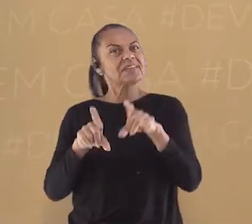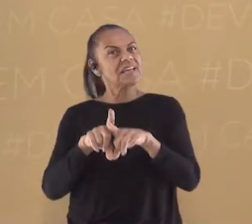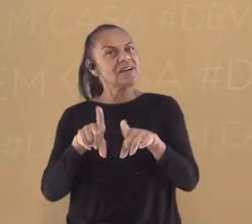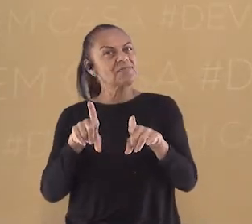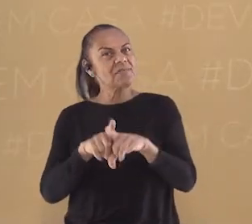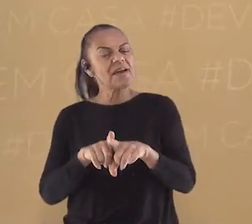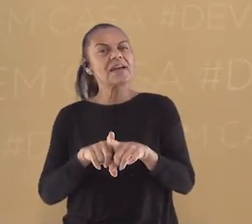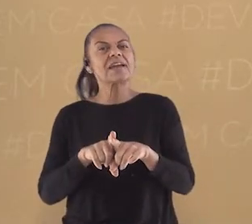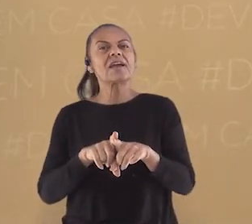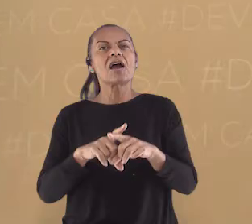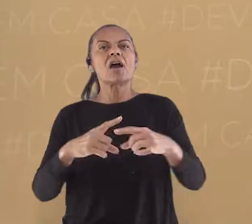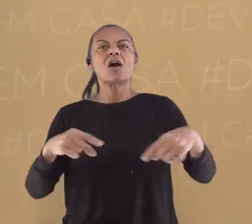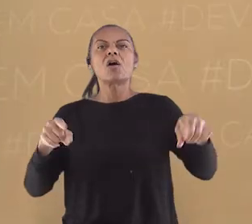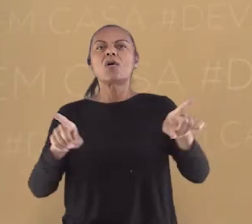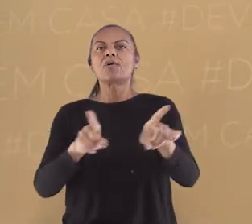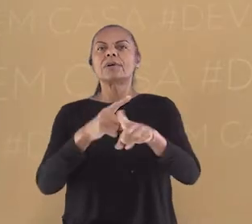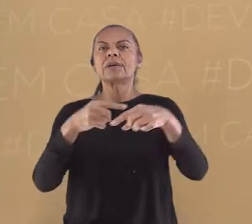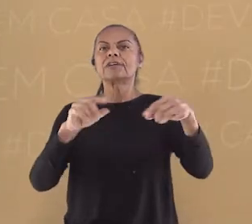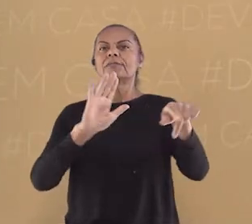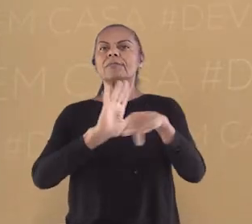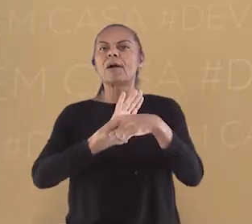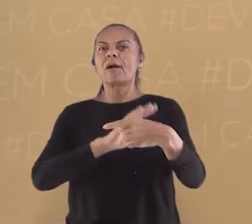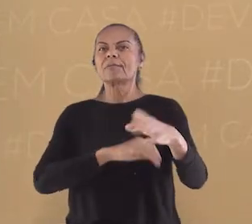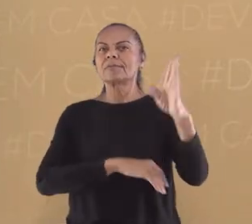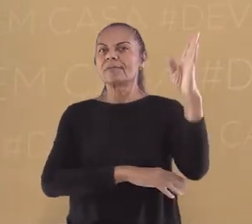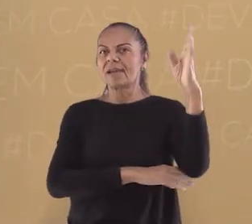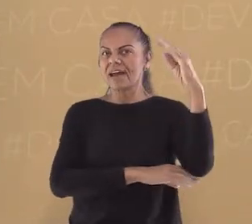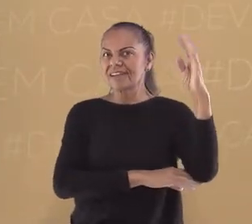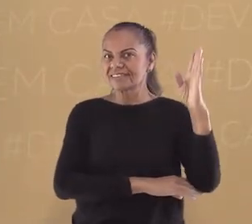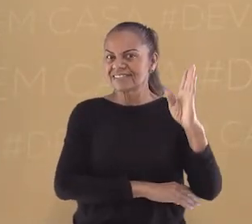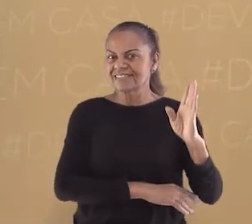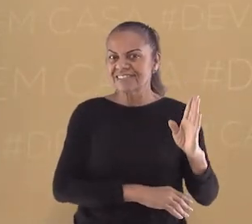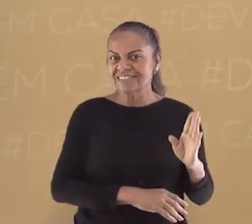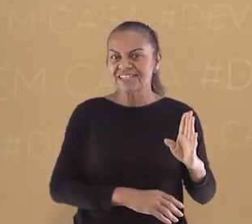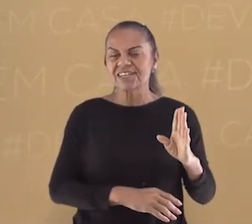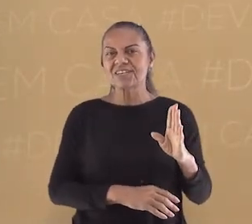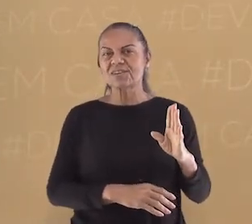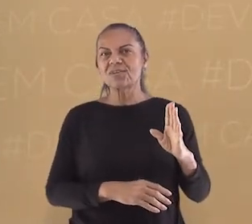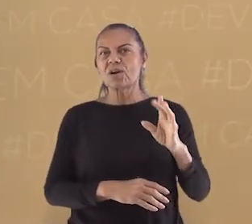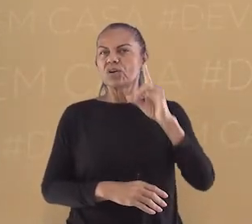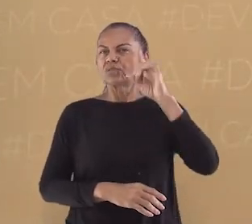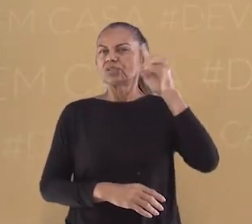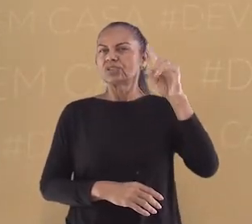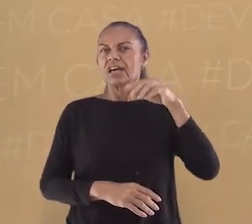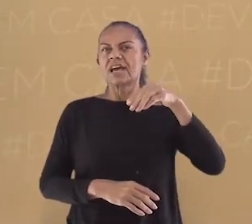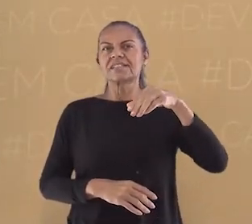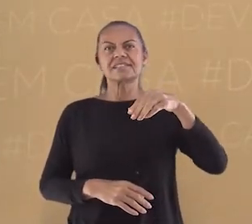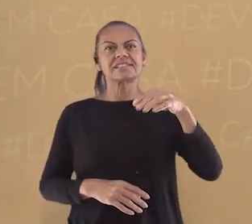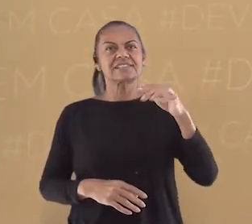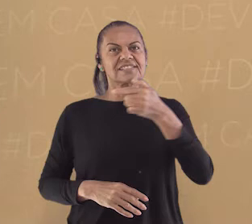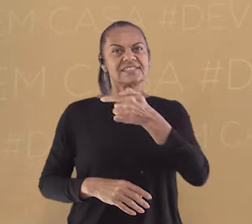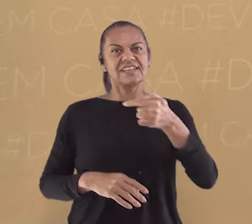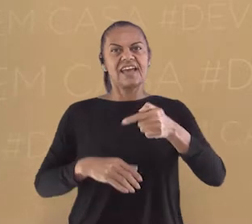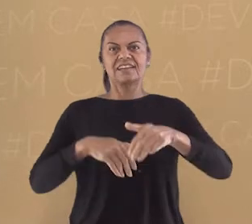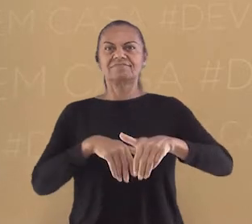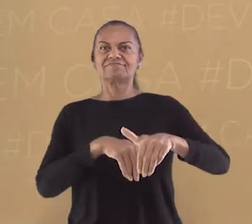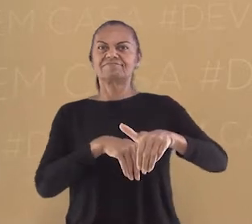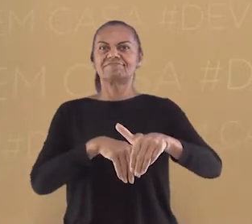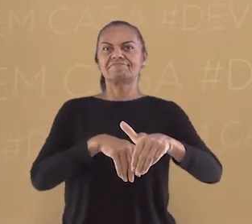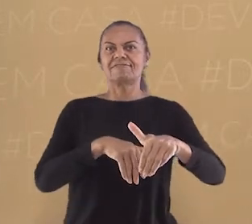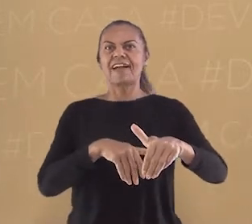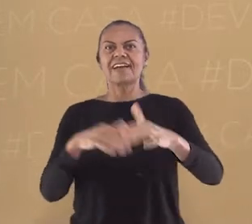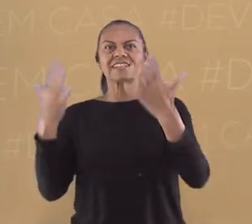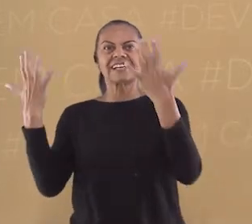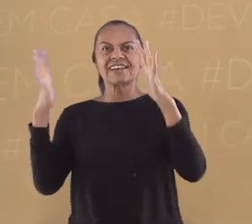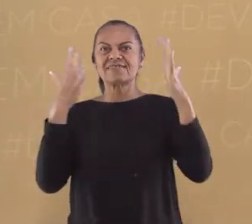exemplo. O canto do hino nacional, o hasteamento da bandeira, o desfile do Dia da Pátria. Cada religião utiliza o momento